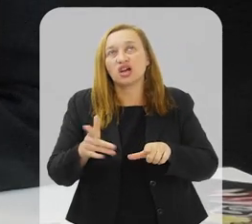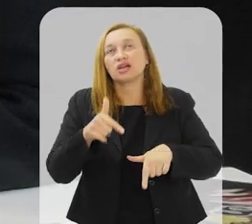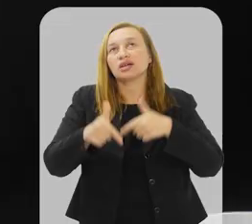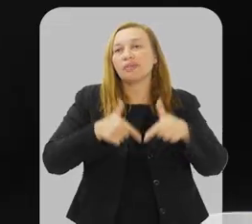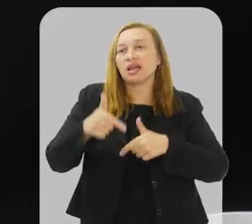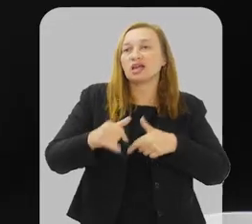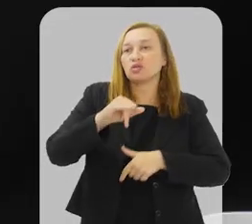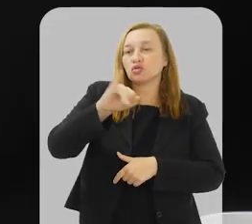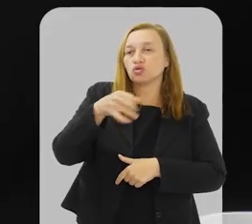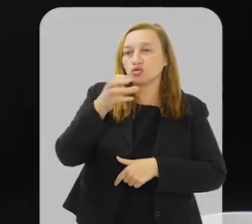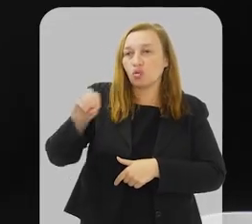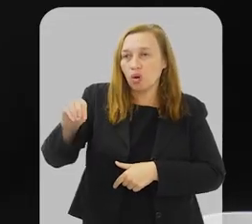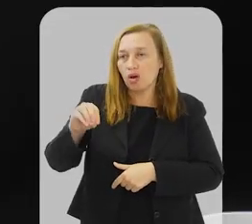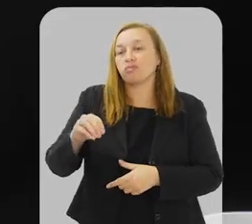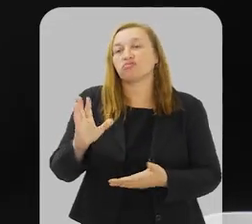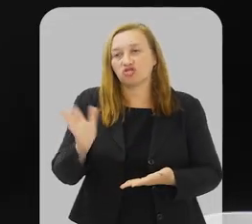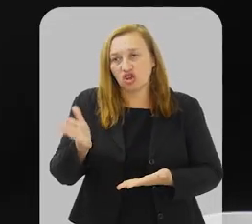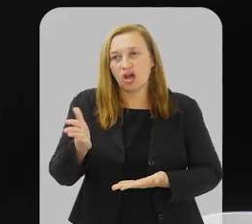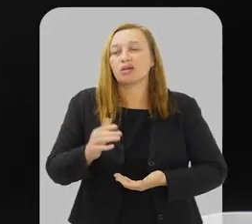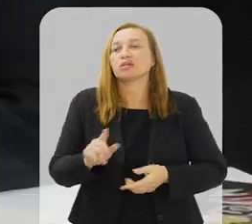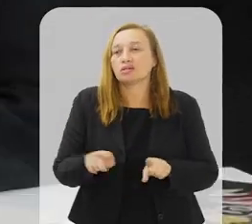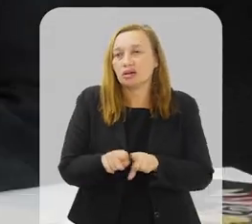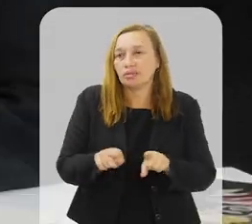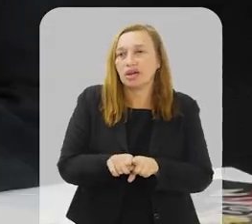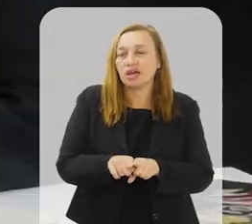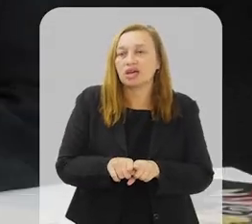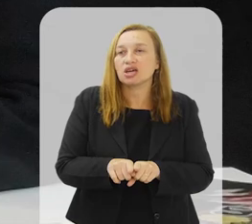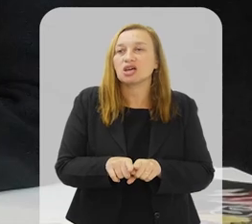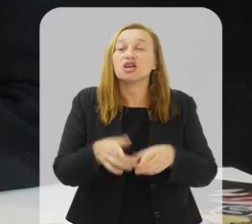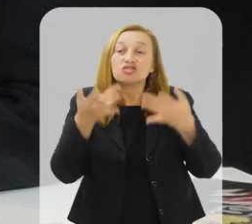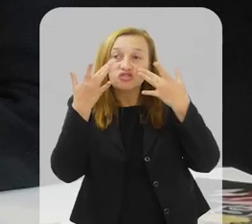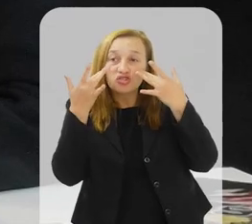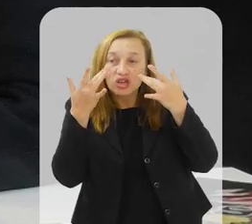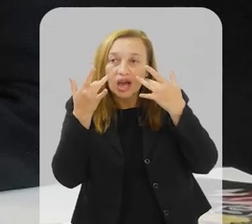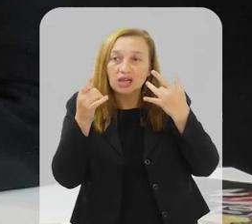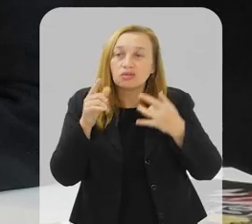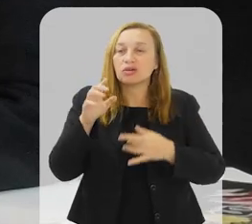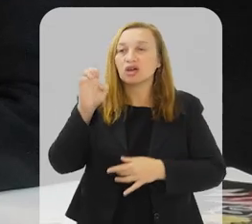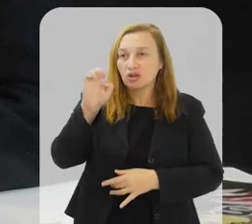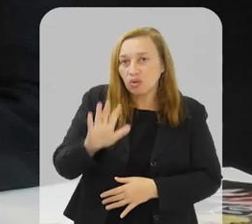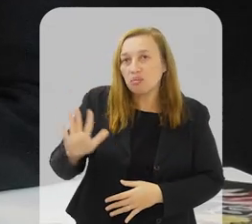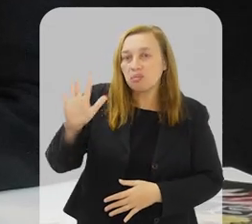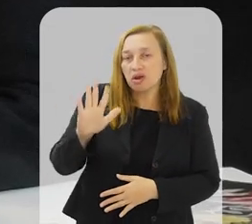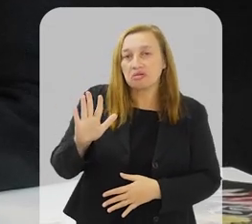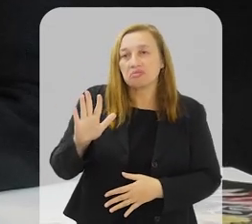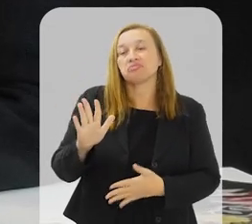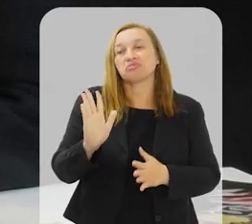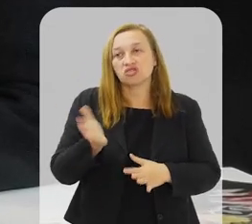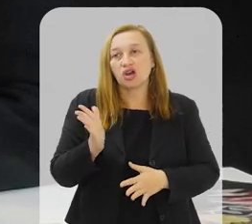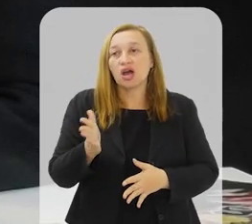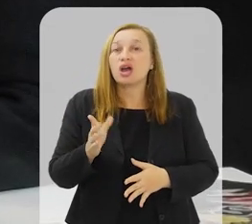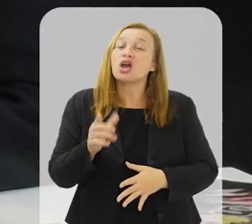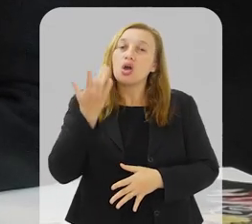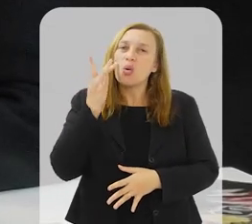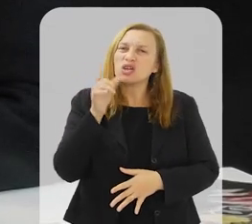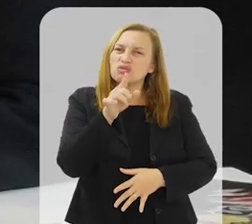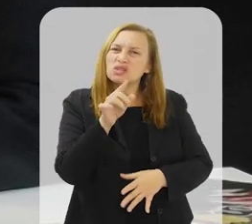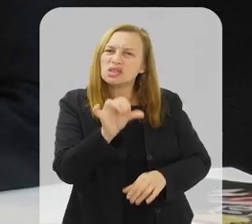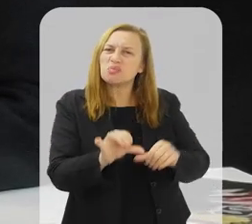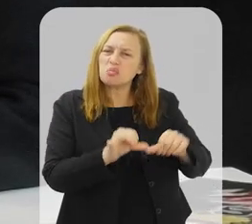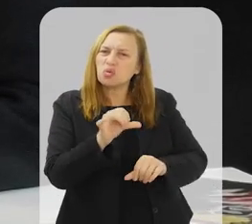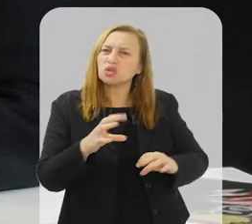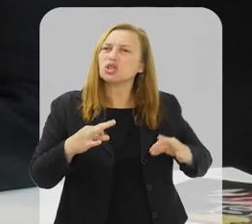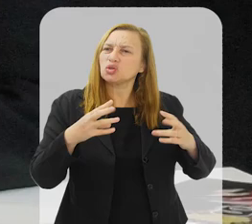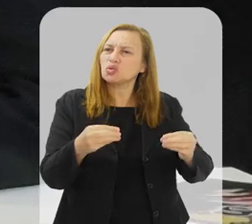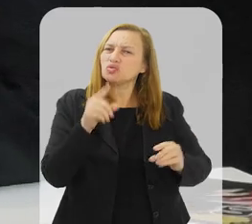30 também né sim então o João tinha também essa essa coisa europeia né do teatro europeu de colocar essas coisas mas acho que